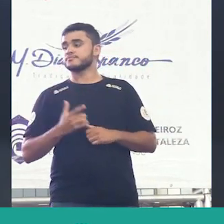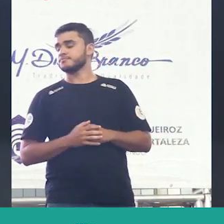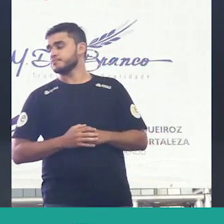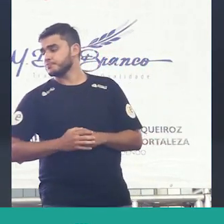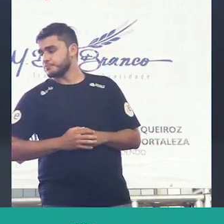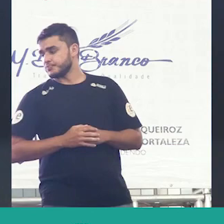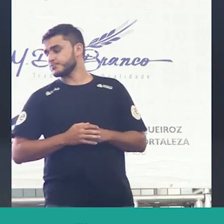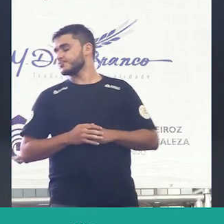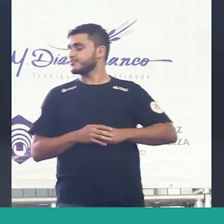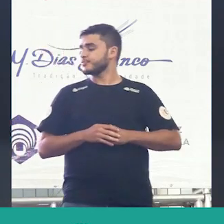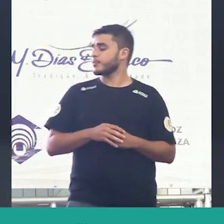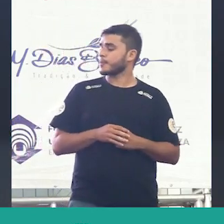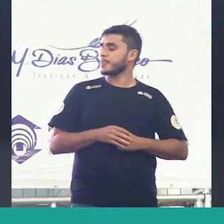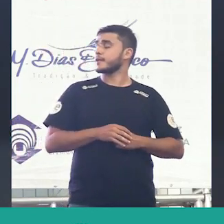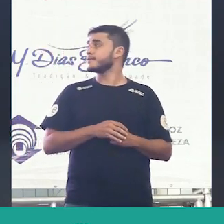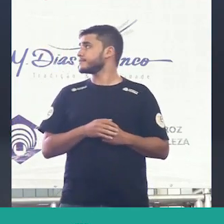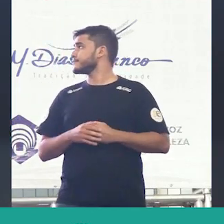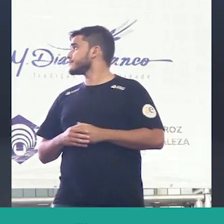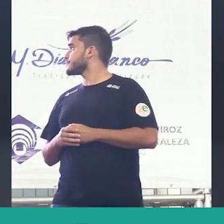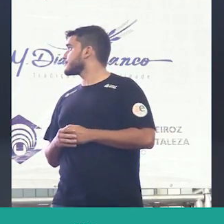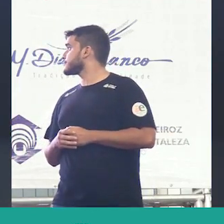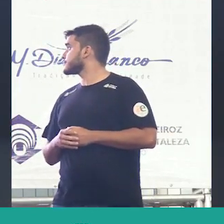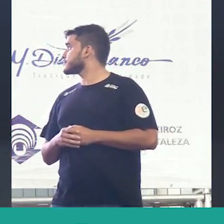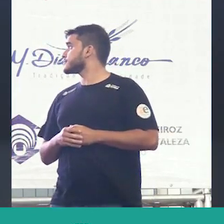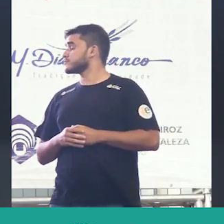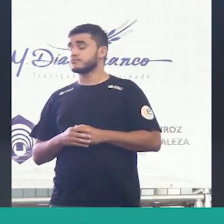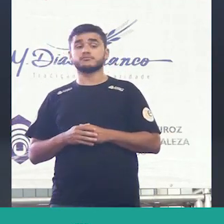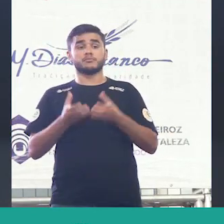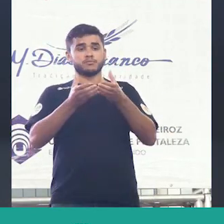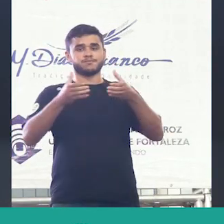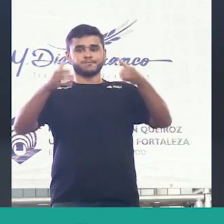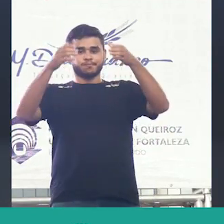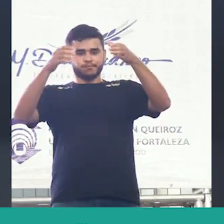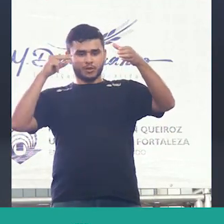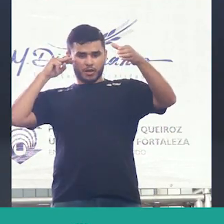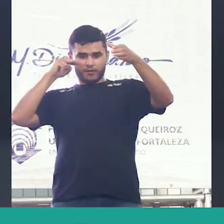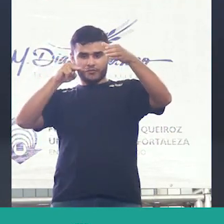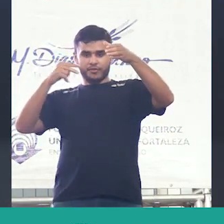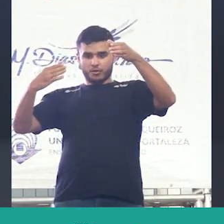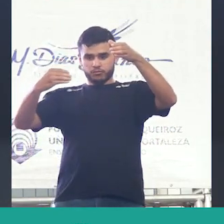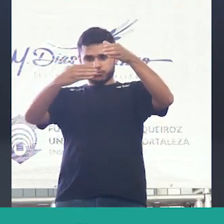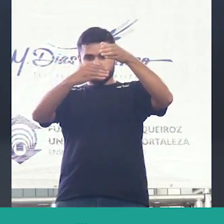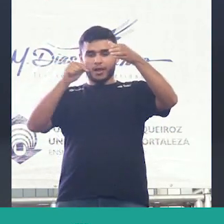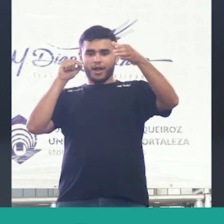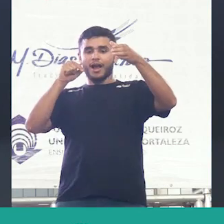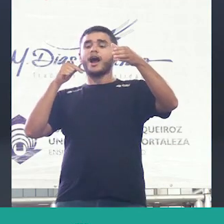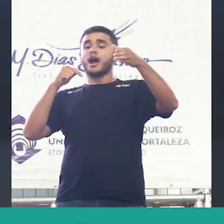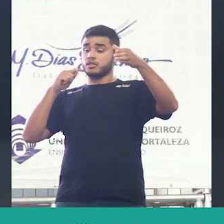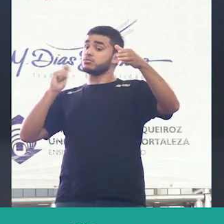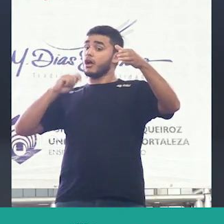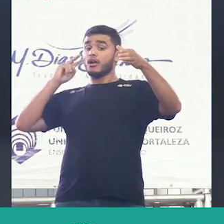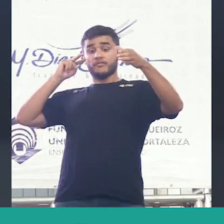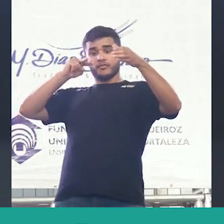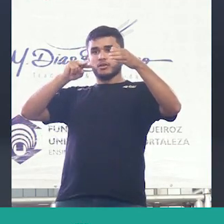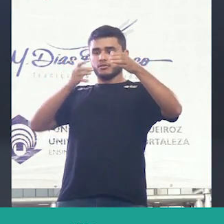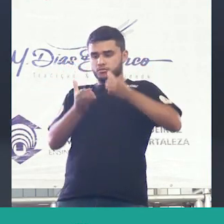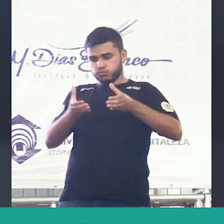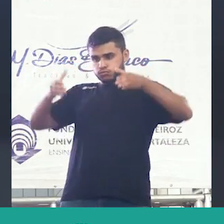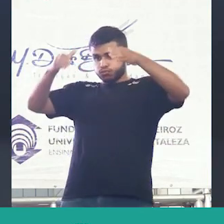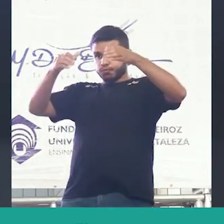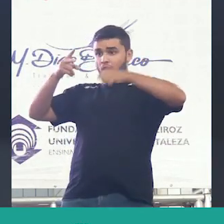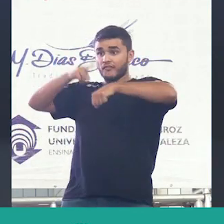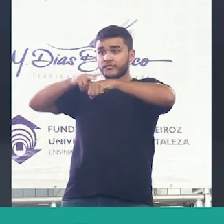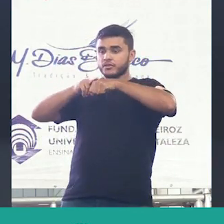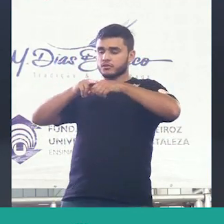Ok. Vamos lá. Você está vendo peixe? Estou. Então, eu não vejo aquário. Eu não